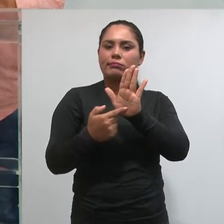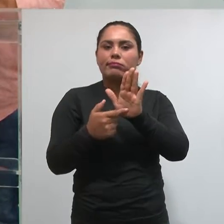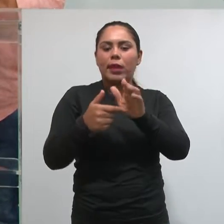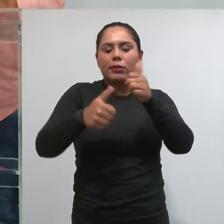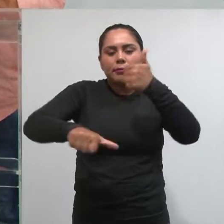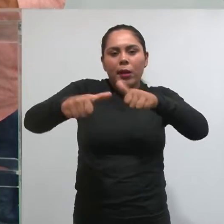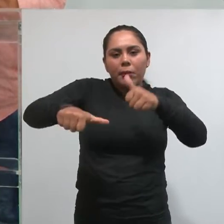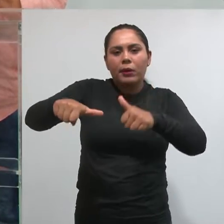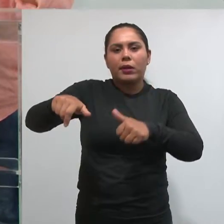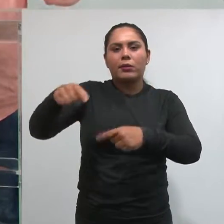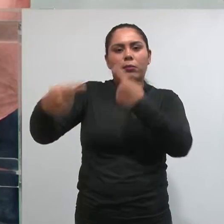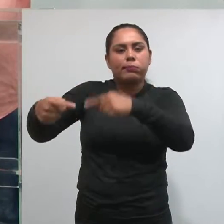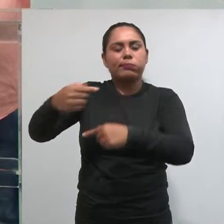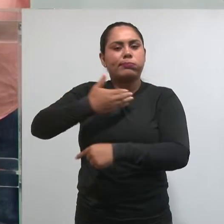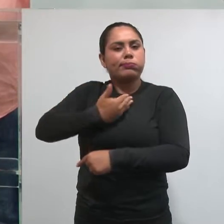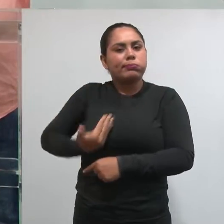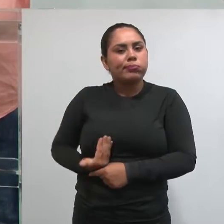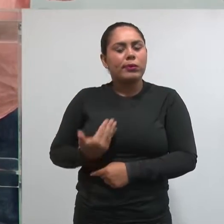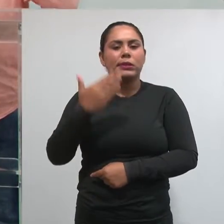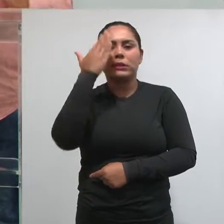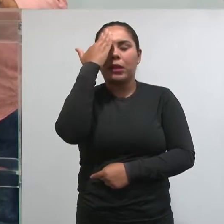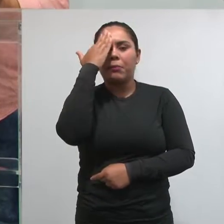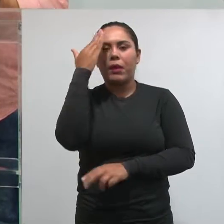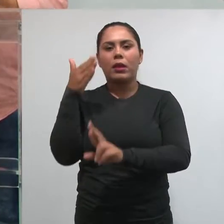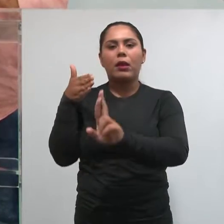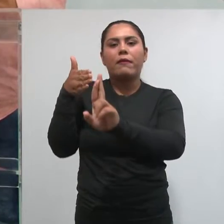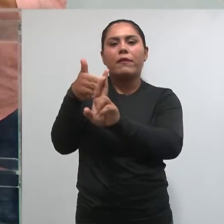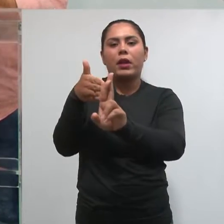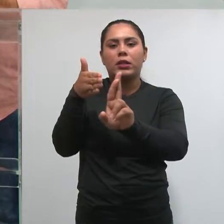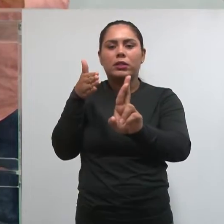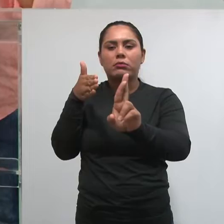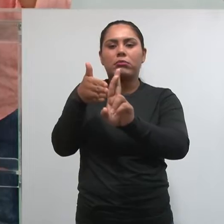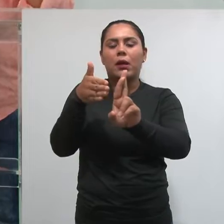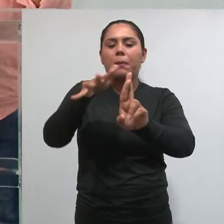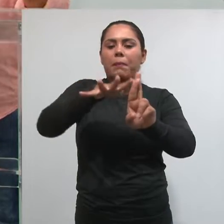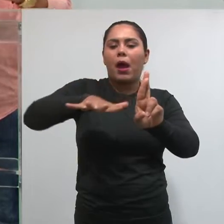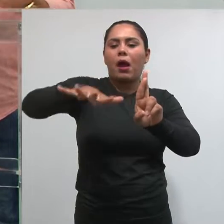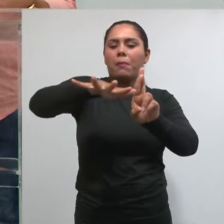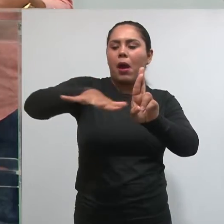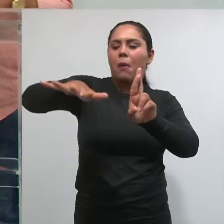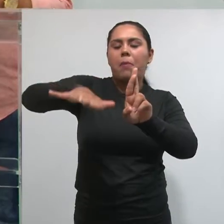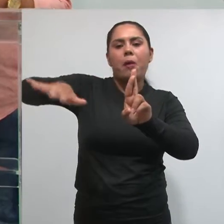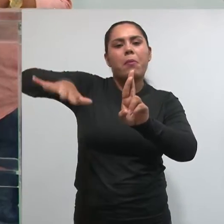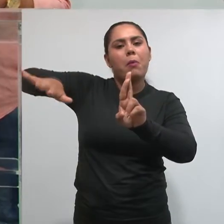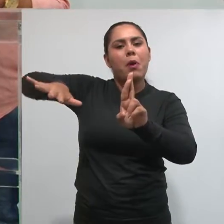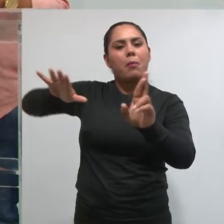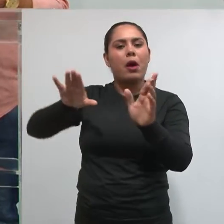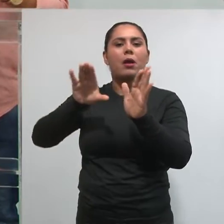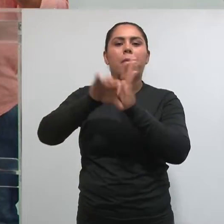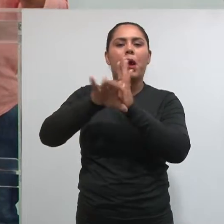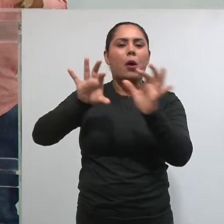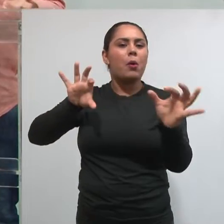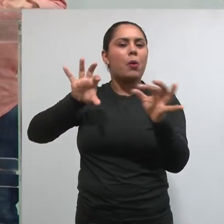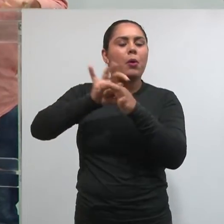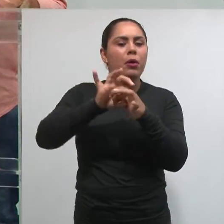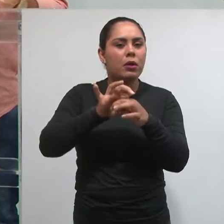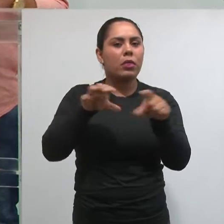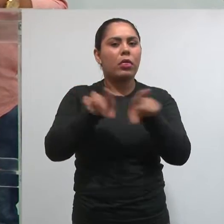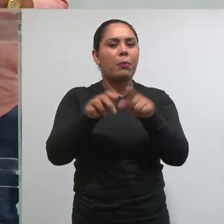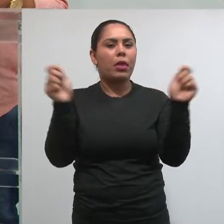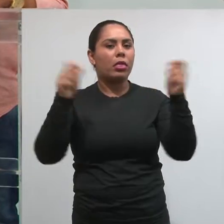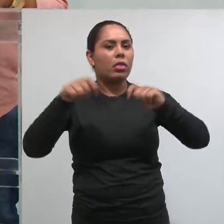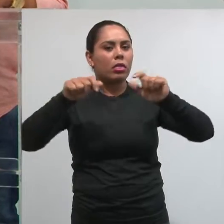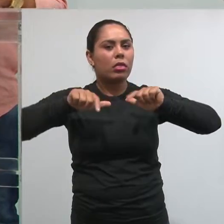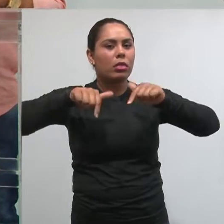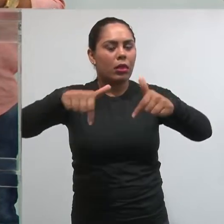análise das políticas públicas um pouquinho do referencial de cada uma das áreas e consolidar esse campo de atuação, tornando